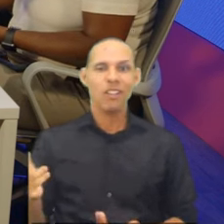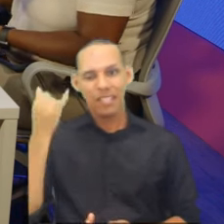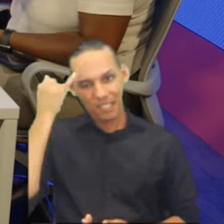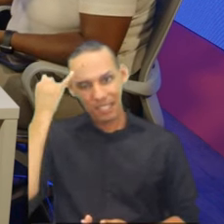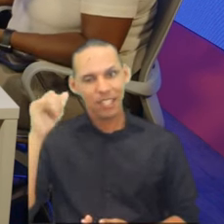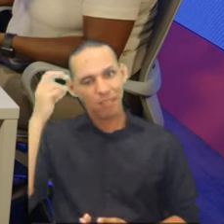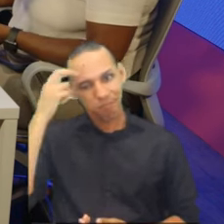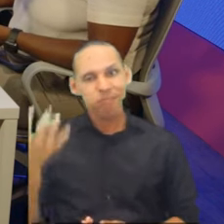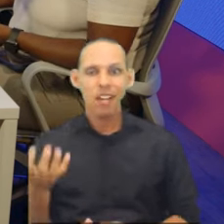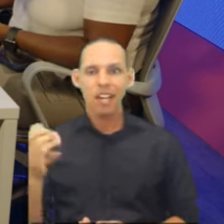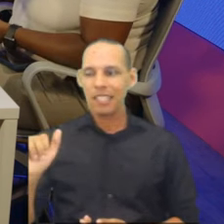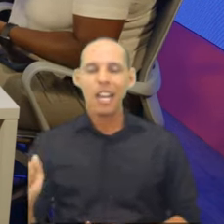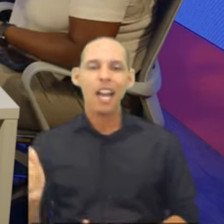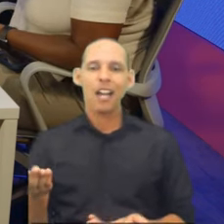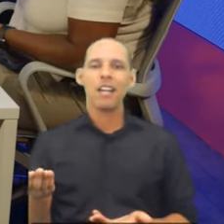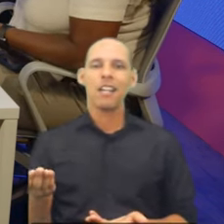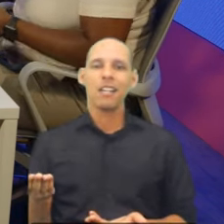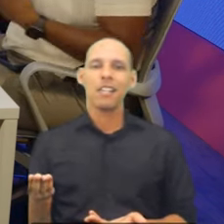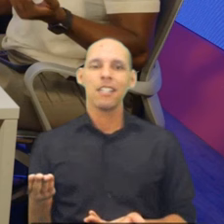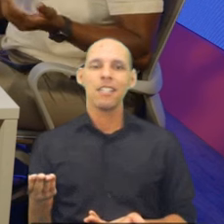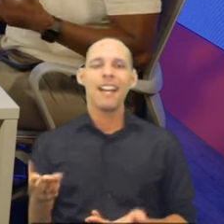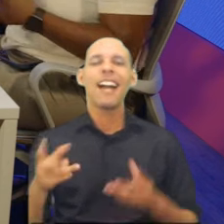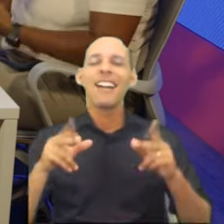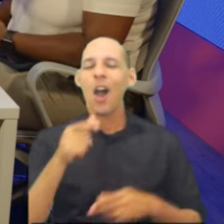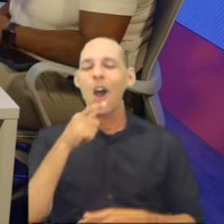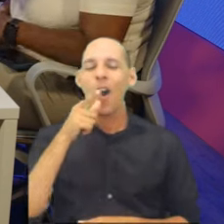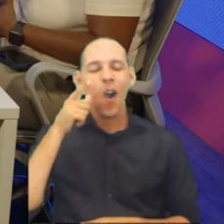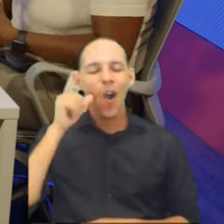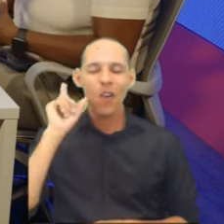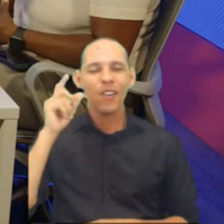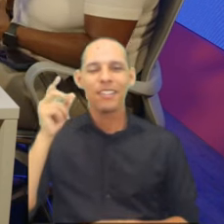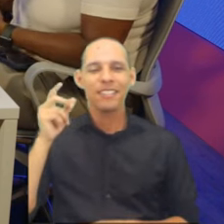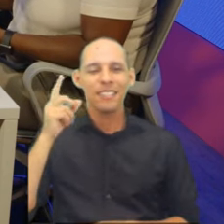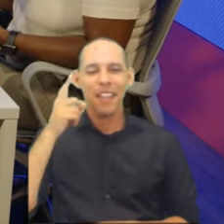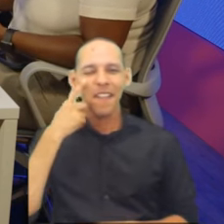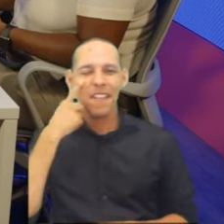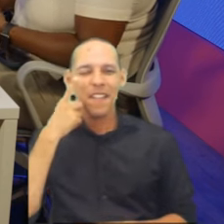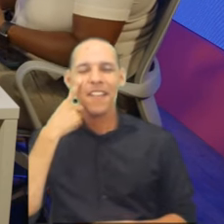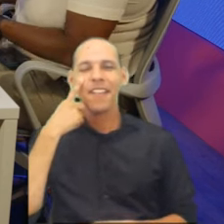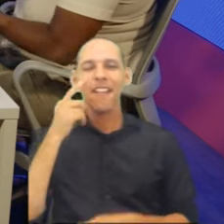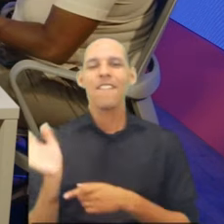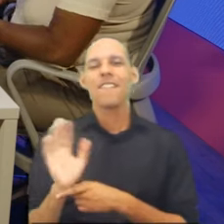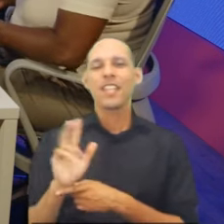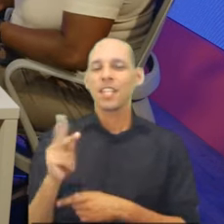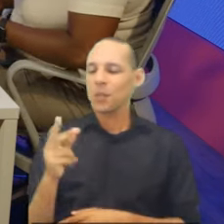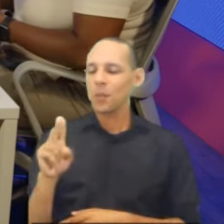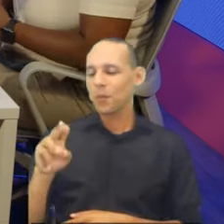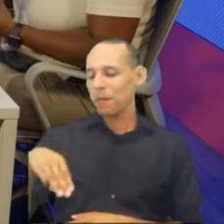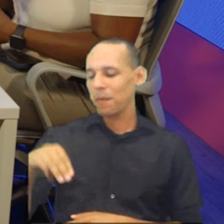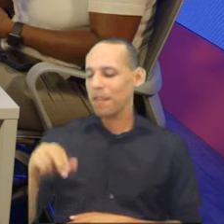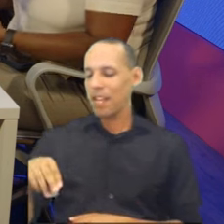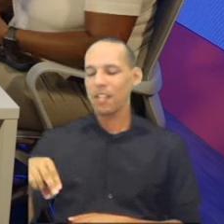Artificial vai te ajudar a produzir ou humanoide como a gente acabou de ver ontem tava assistindo o vídeo do Human feito pela Tesla